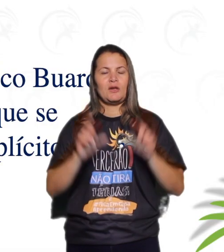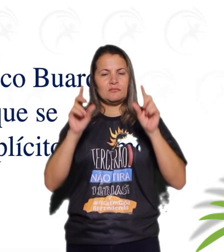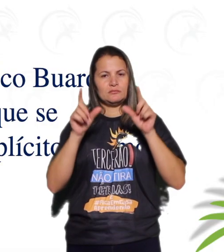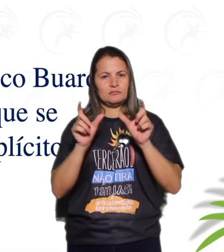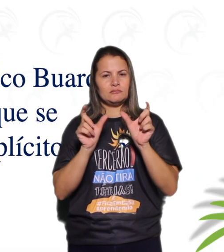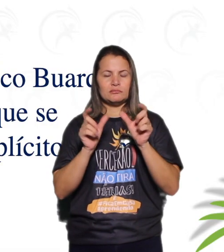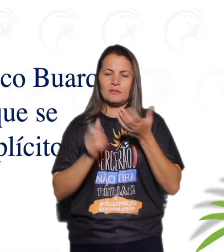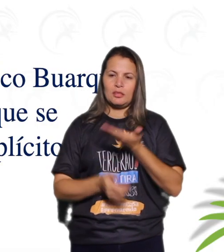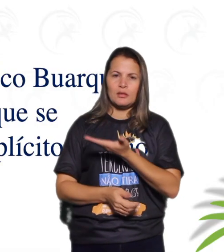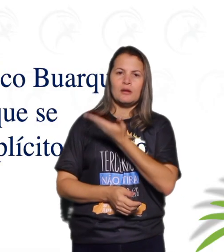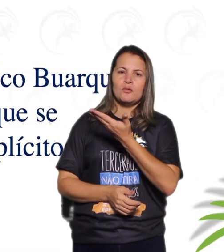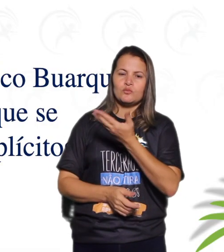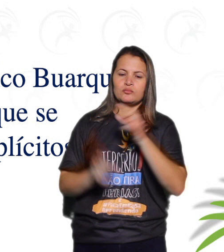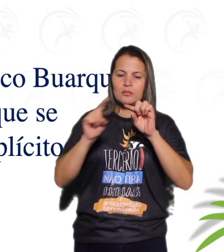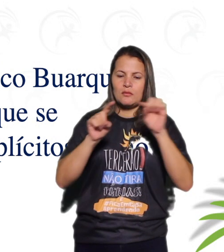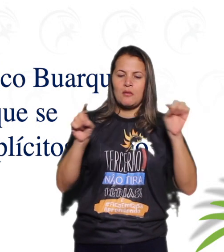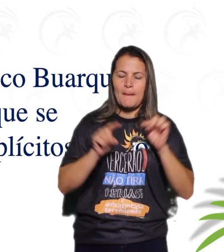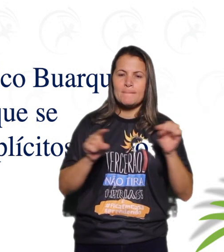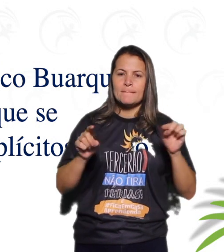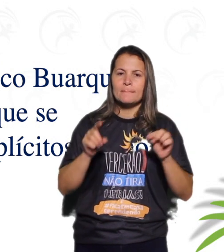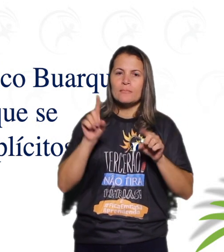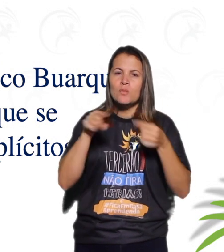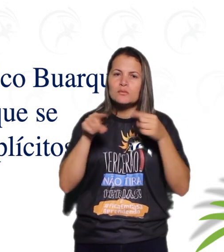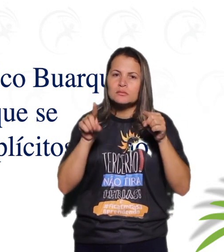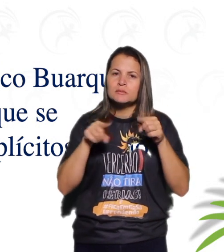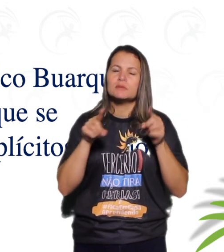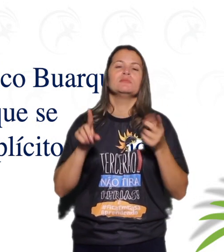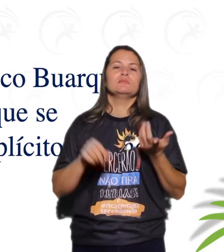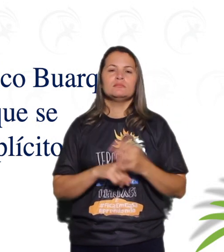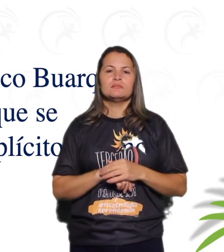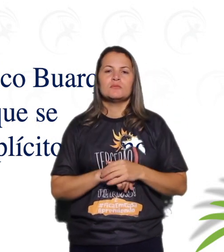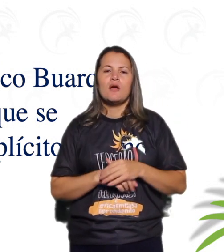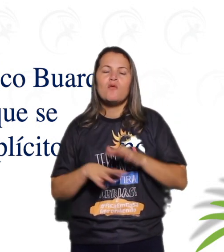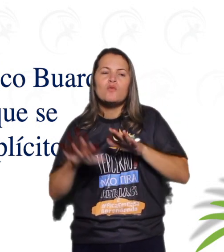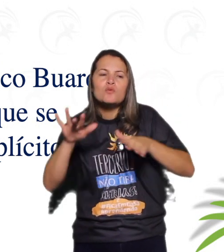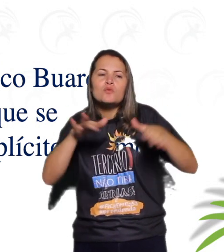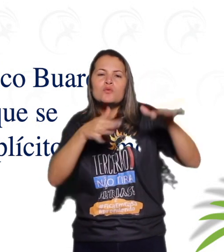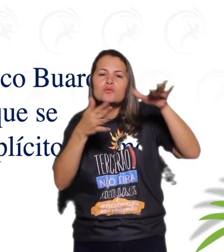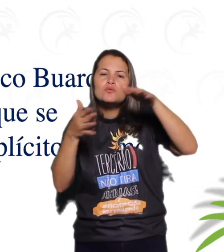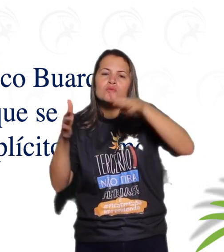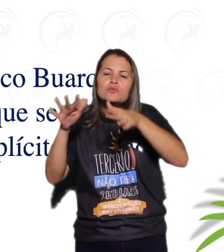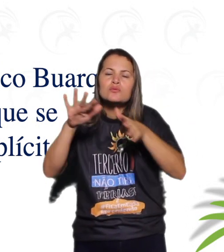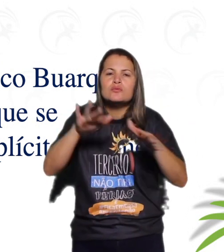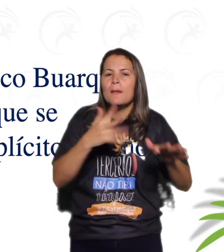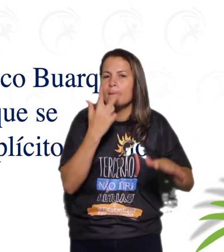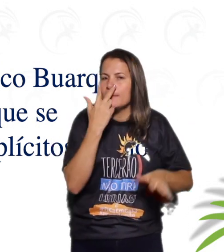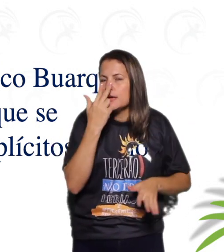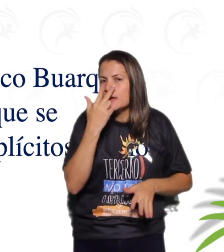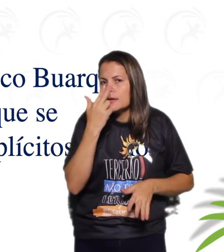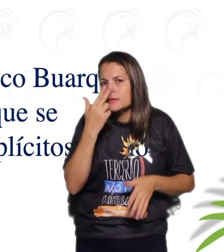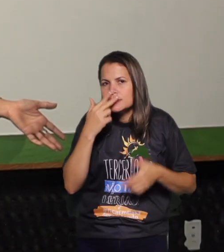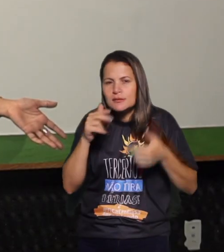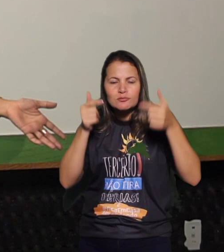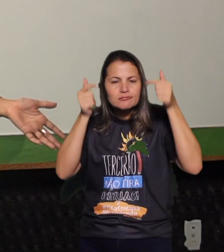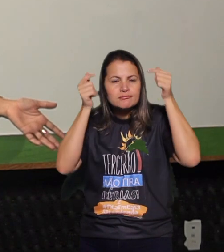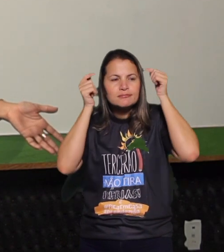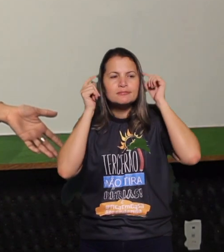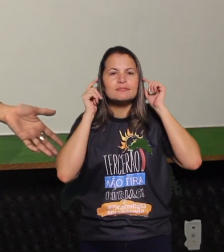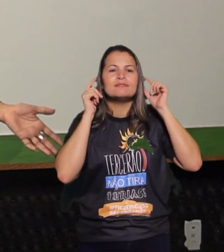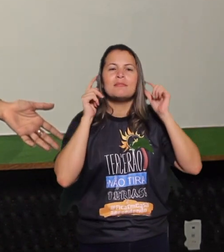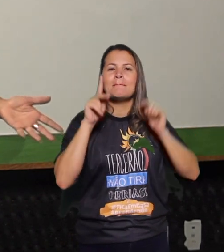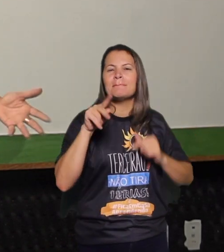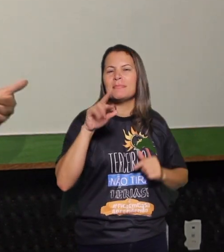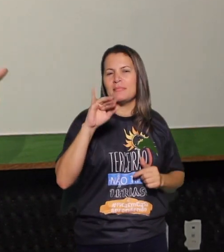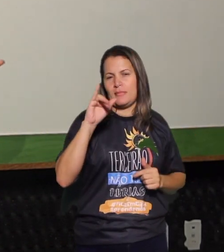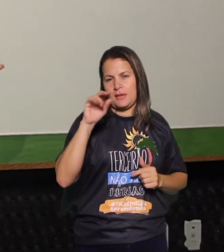aí, ó, um trecho de uma música de Chico Buarque. E flutuou no ar como se fosse um príncipe.